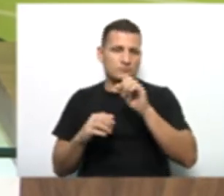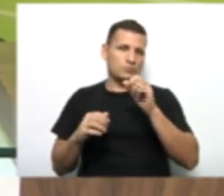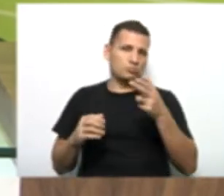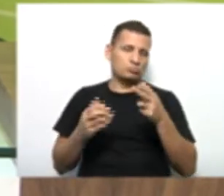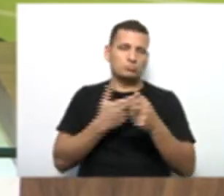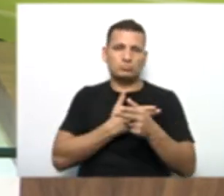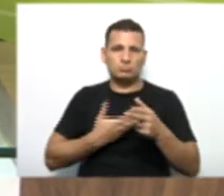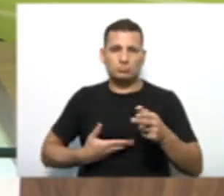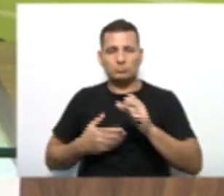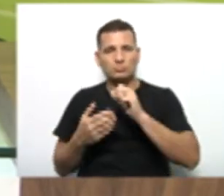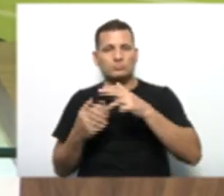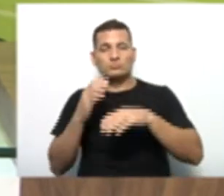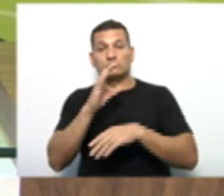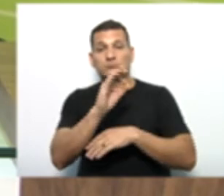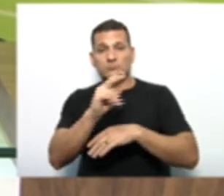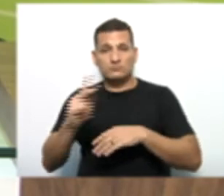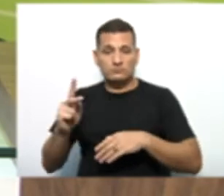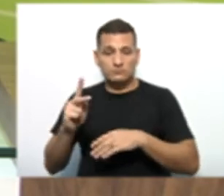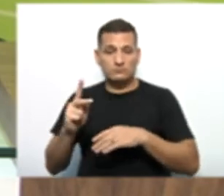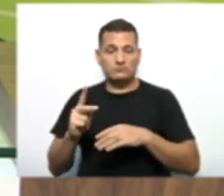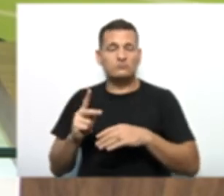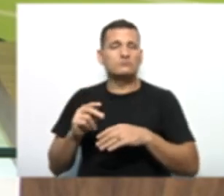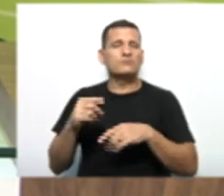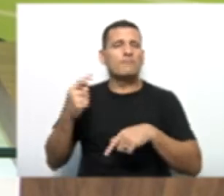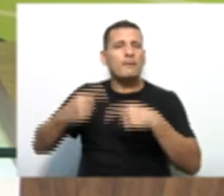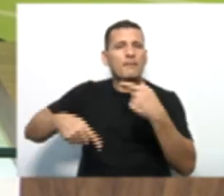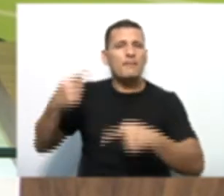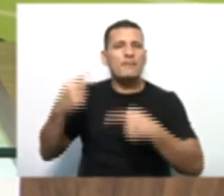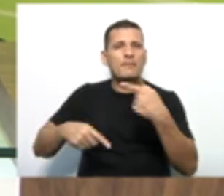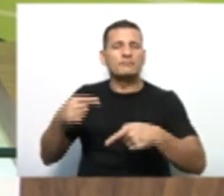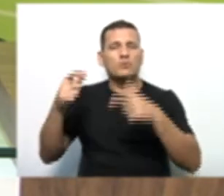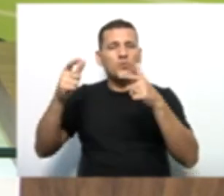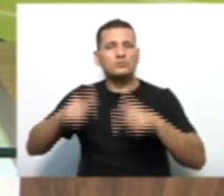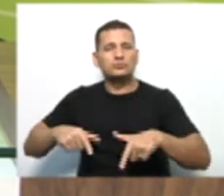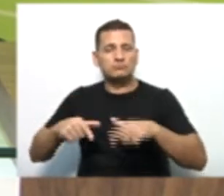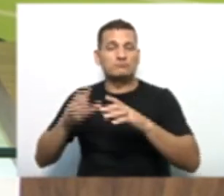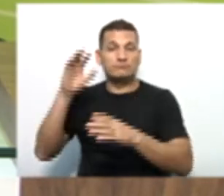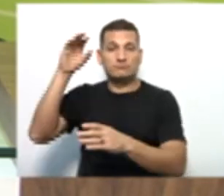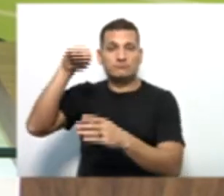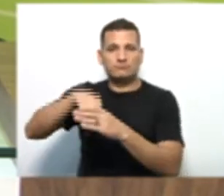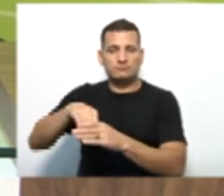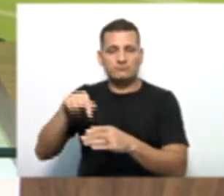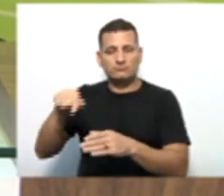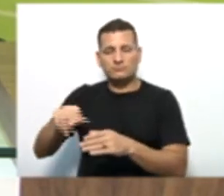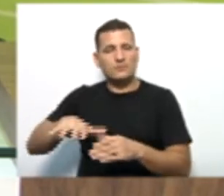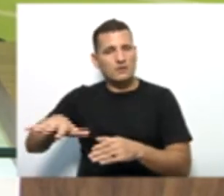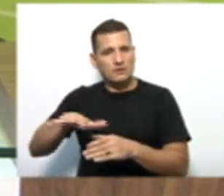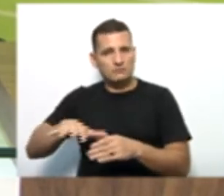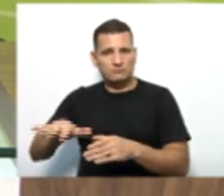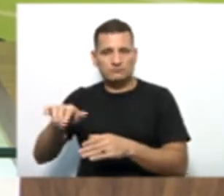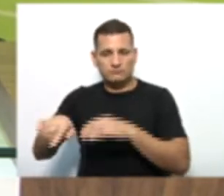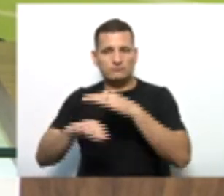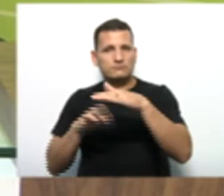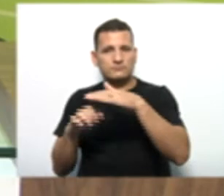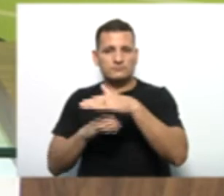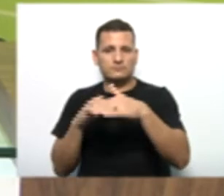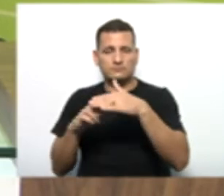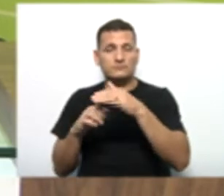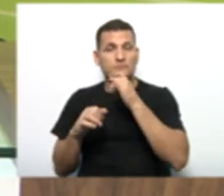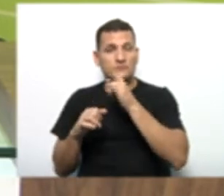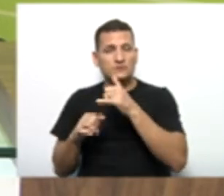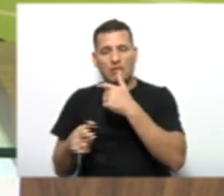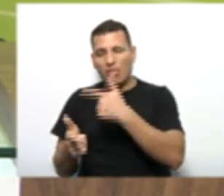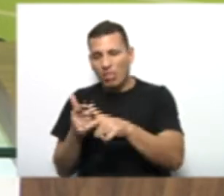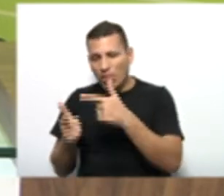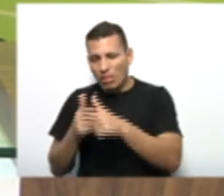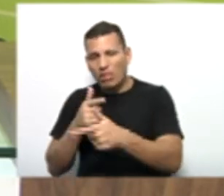de uma cooperativa, eles devem ser debatidos, discutidos dentro do âmbito da instituição. Se você leva